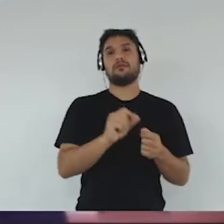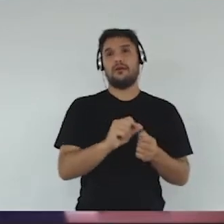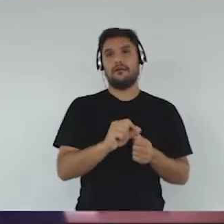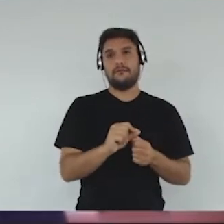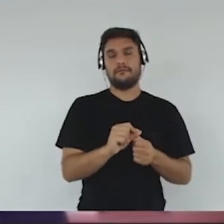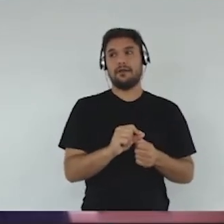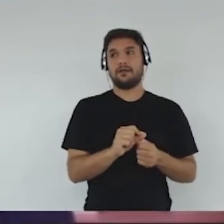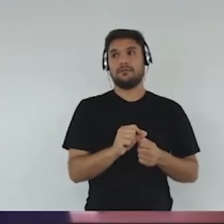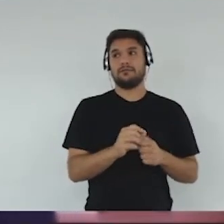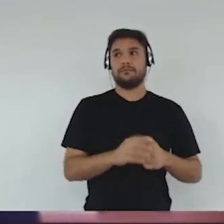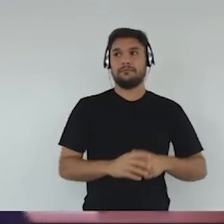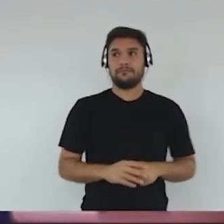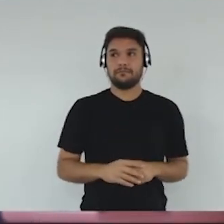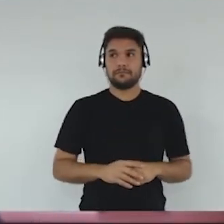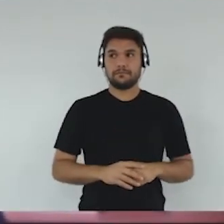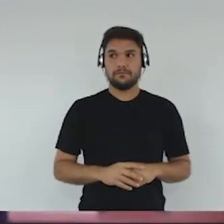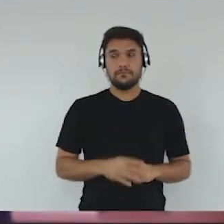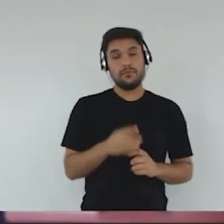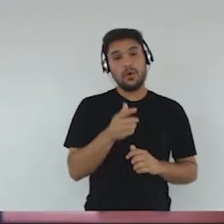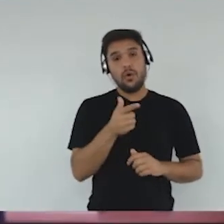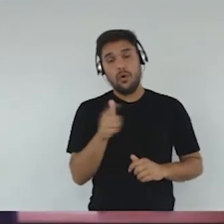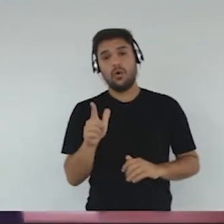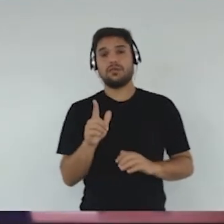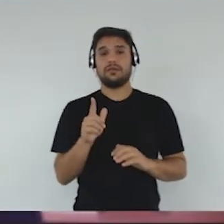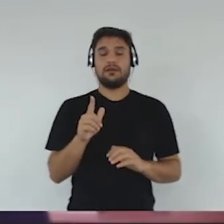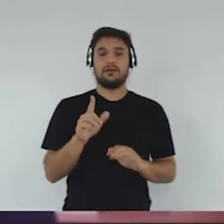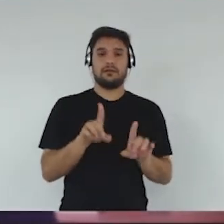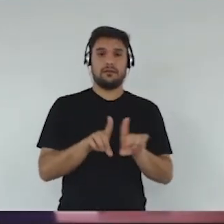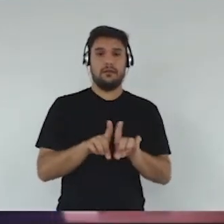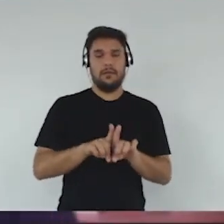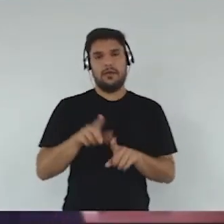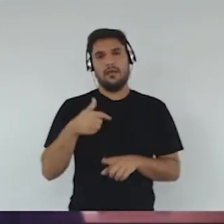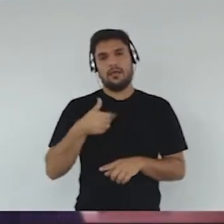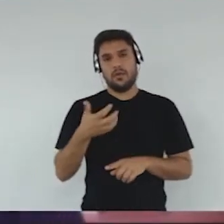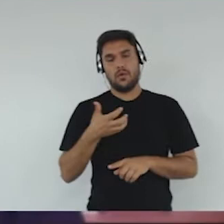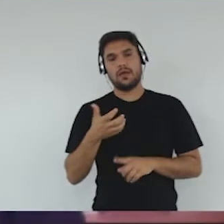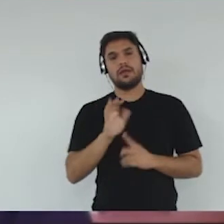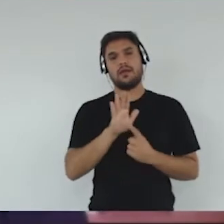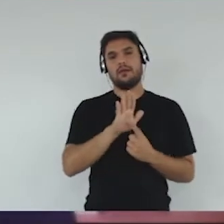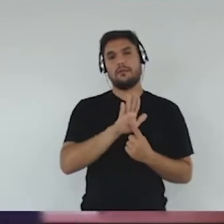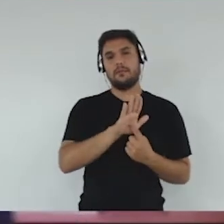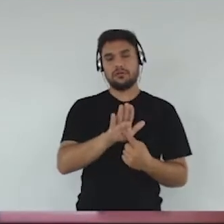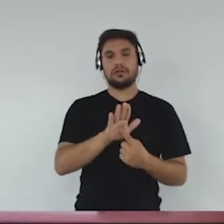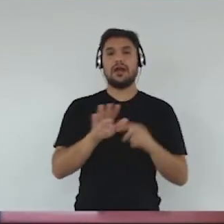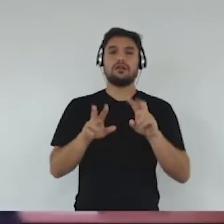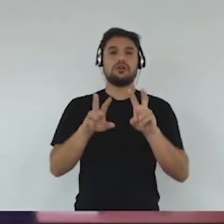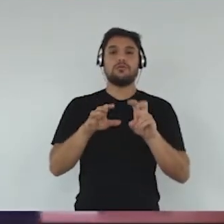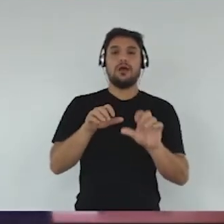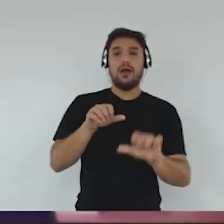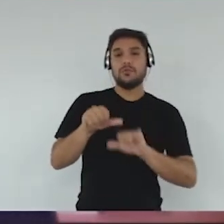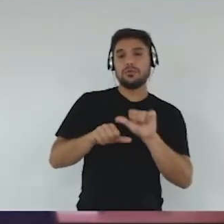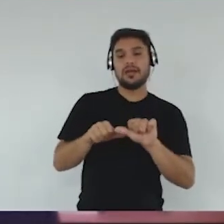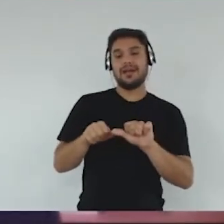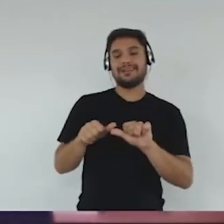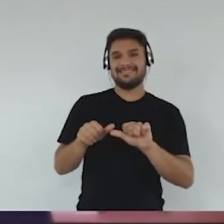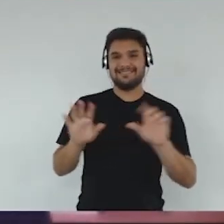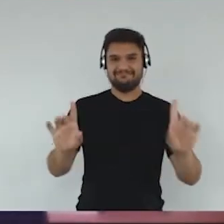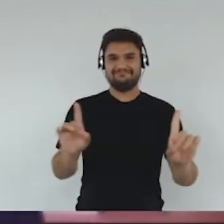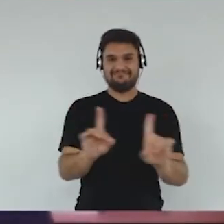momento processual. Uma outra evidência que eu poderia assinalar em relação à mudança quanto às